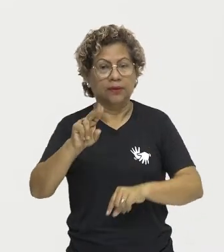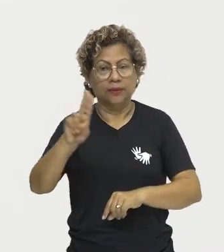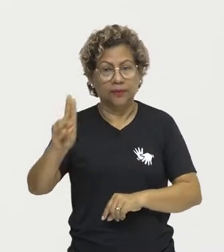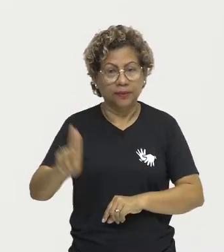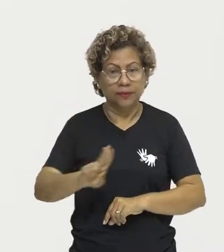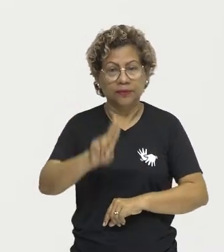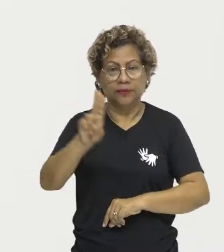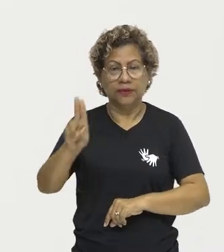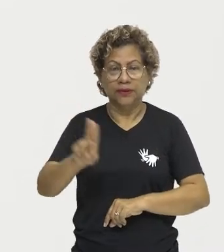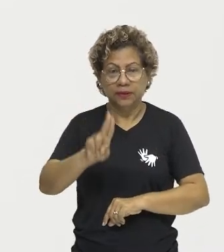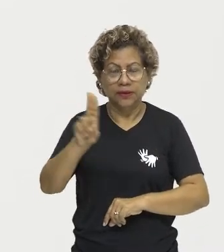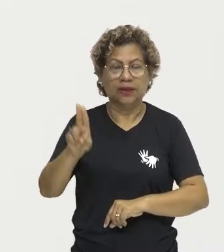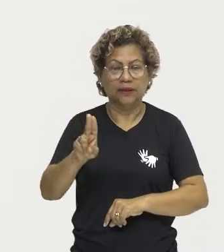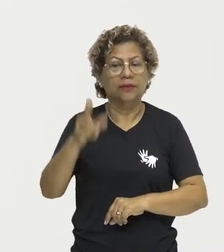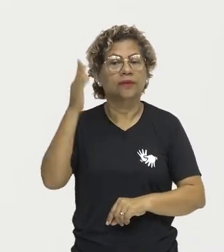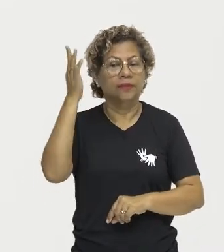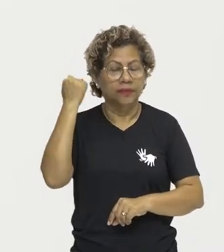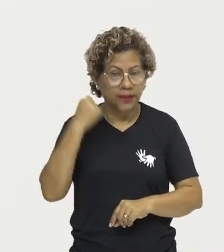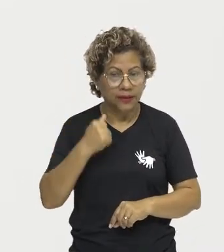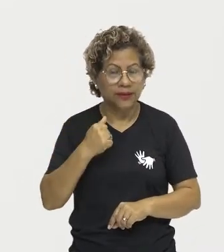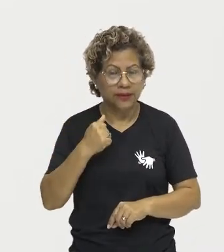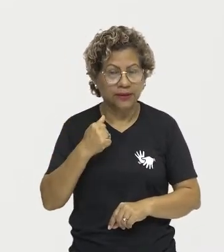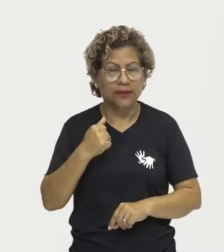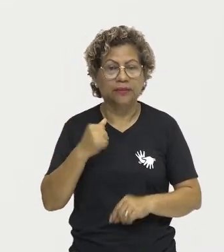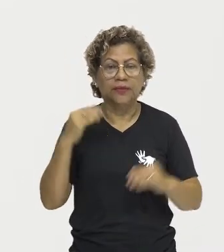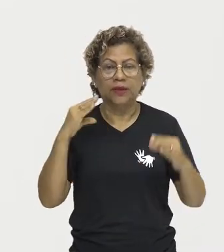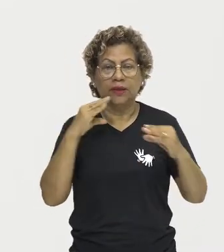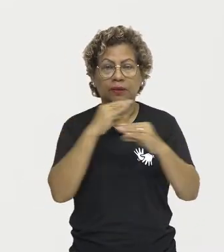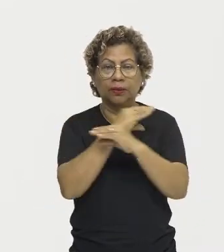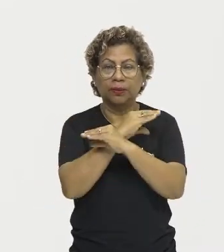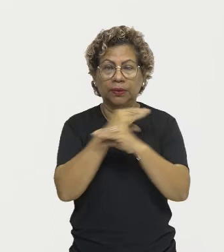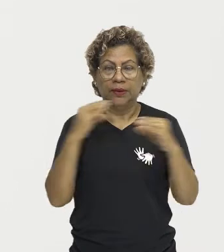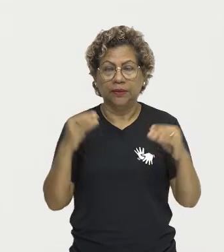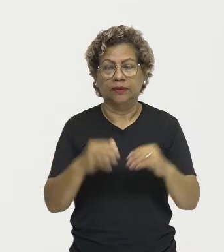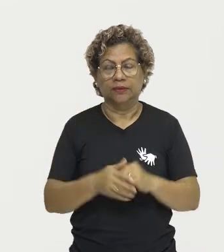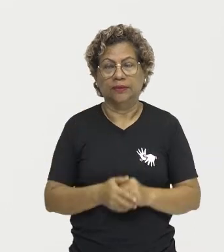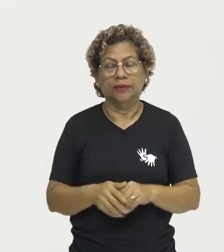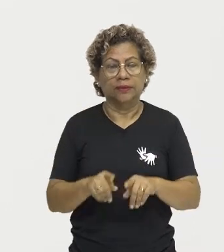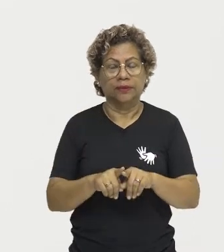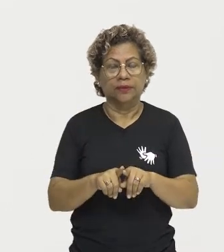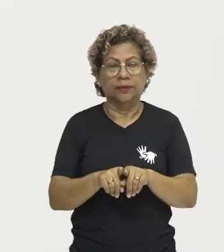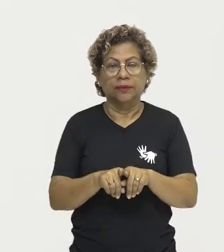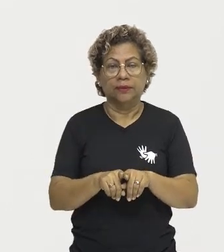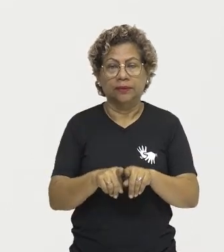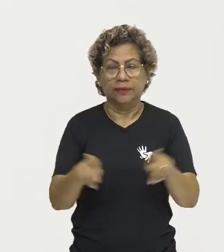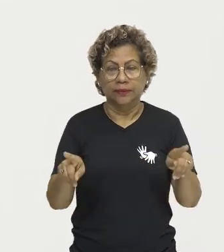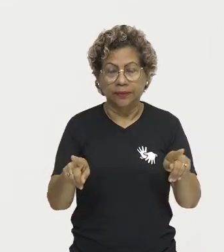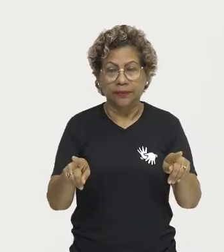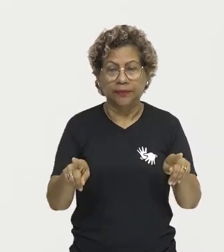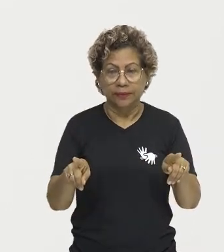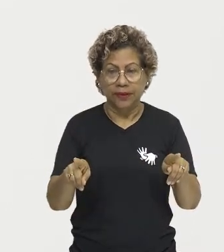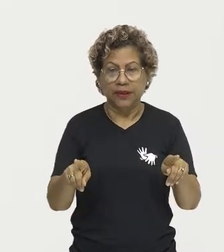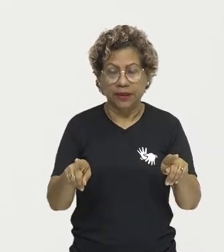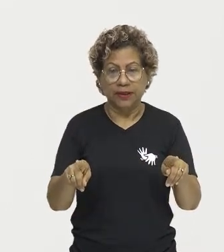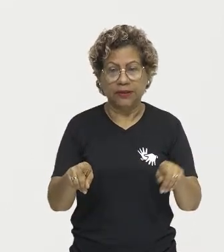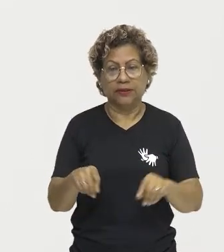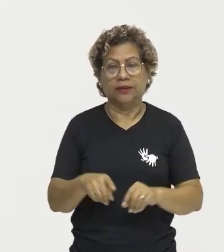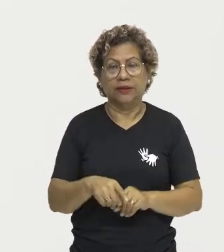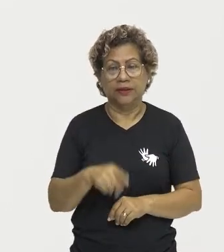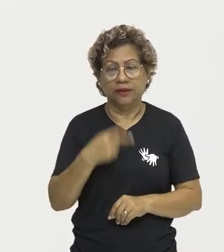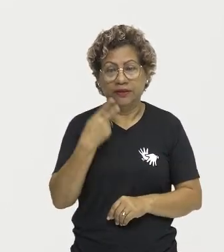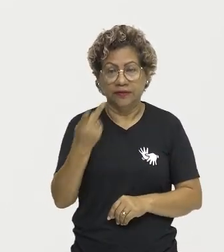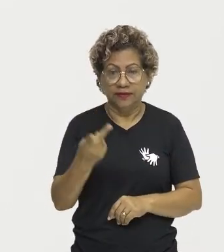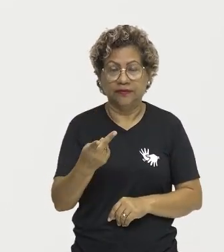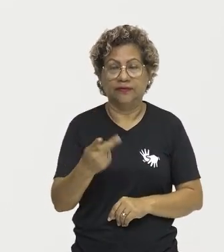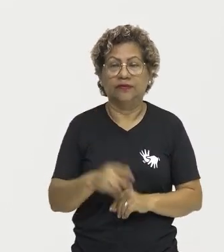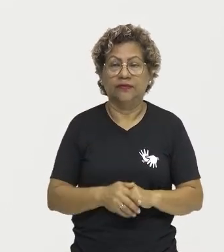utilizado na medição de calor. E o mais comum é o de mistura, o nome já está